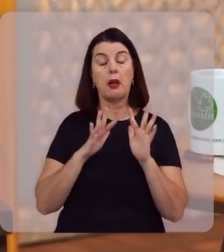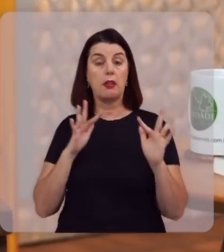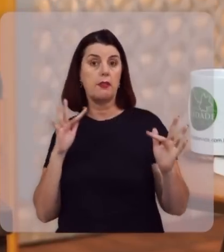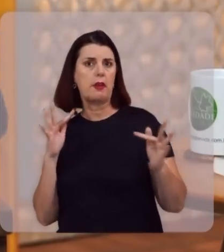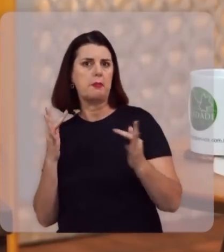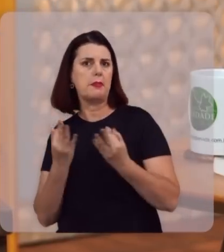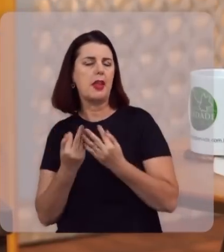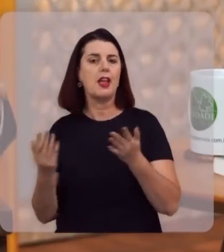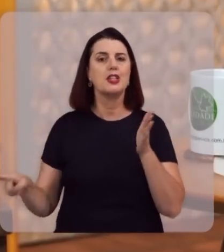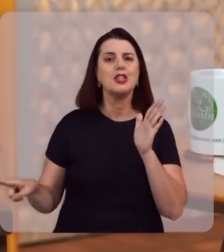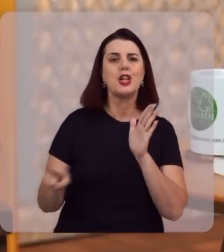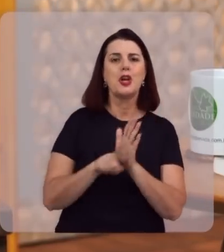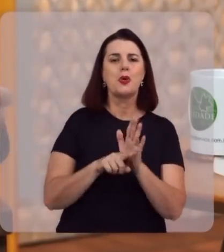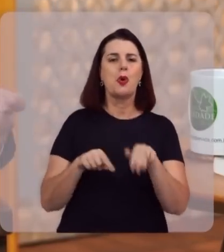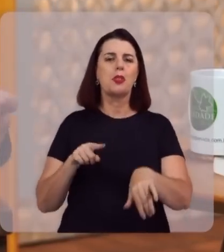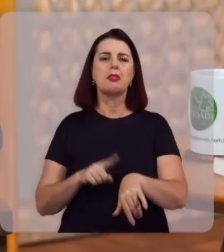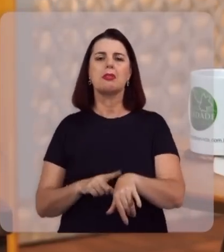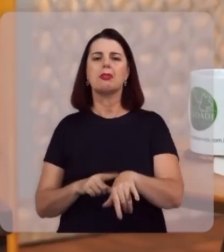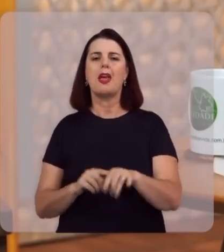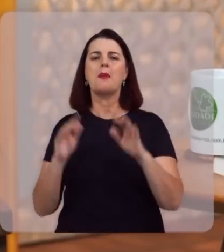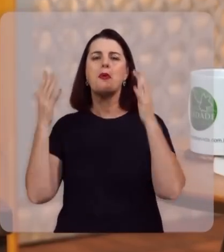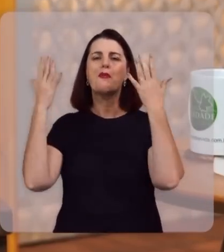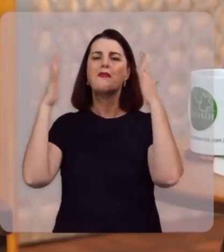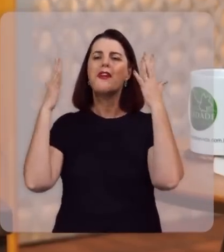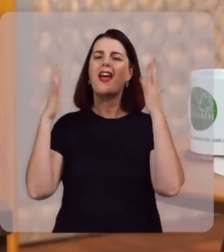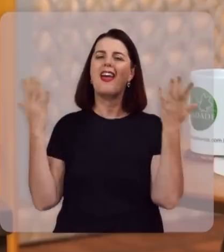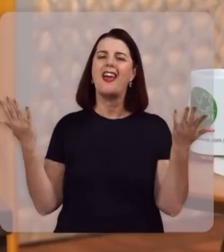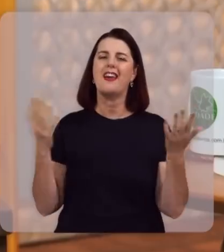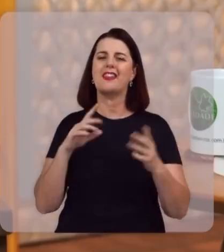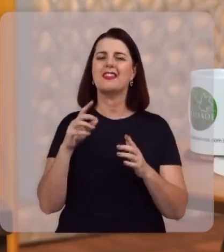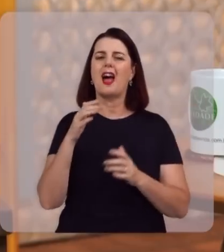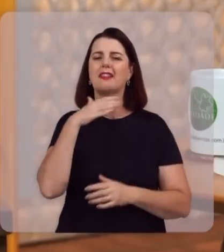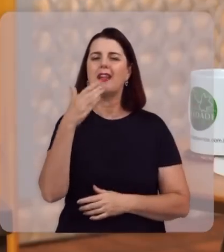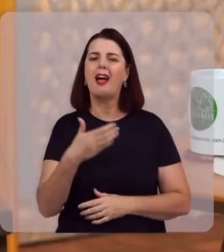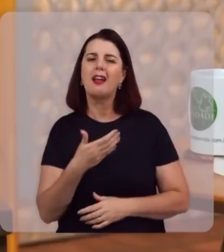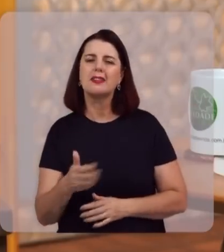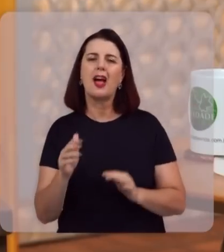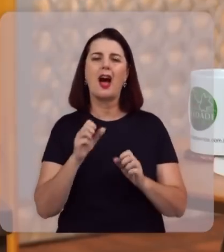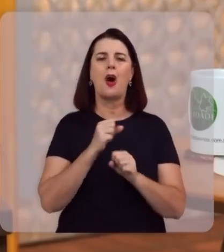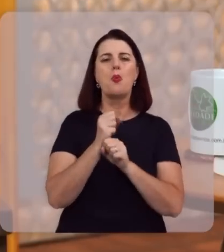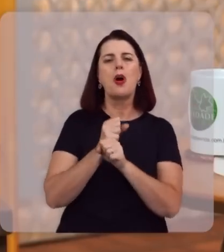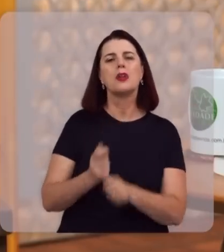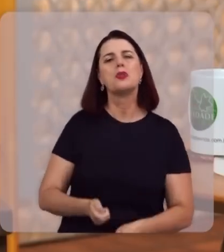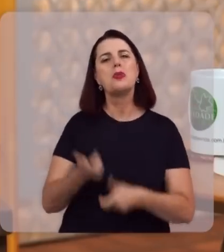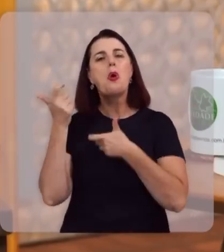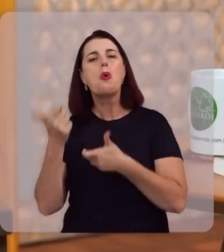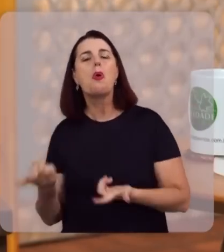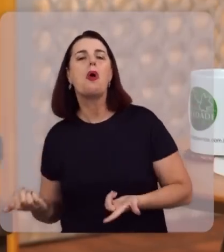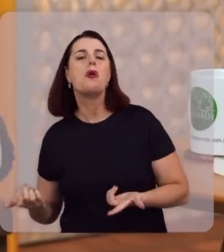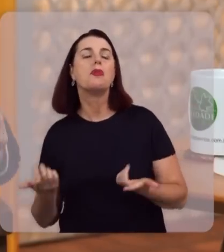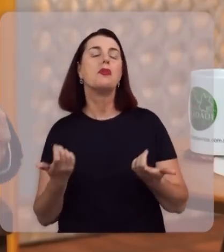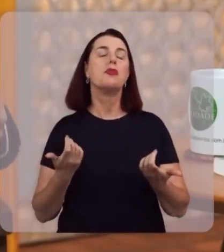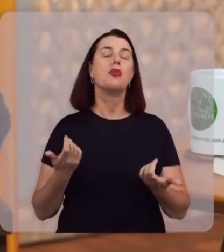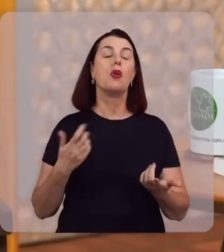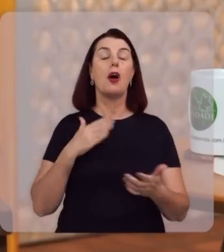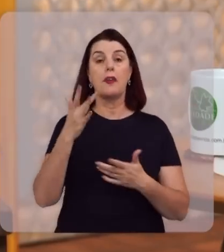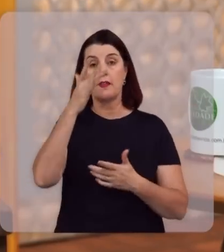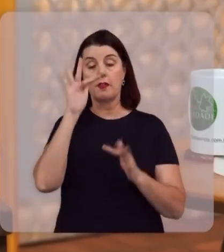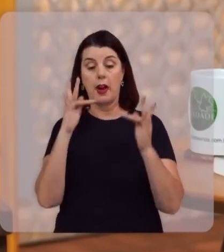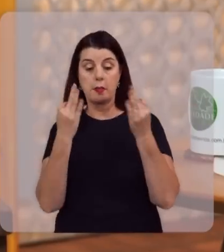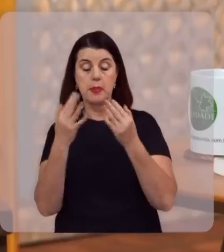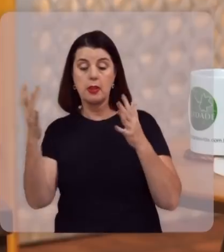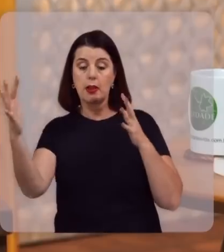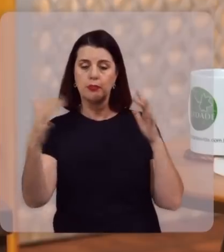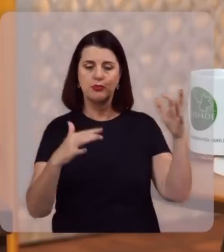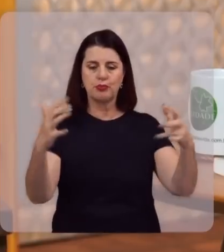chegando no tempo das festas de fim de ano, onde normalmente as famílias se reúnem, né? E toda essa